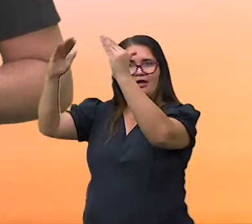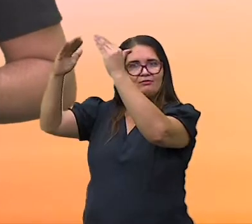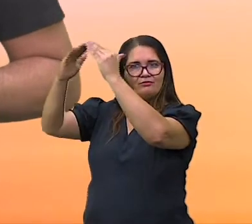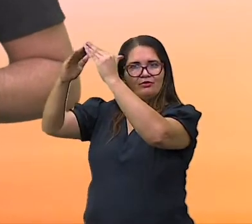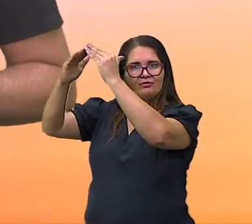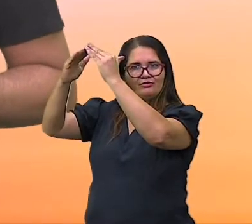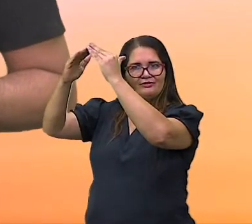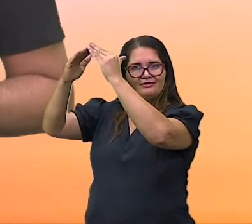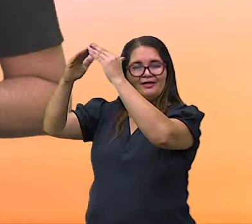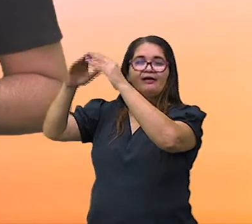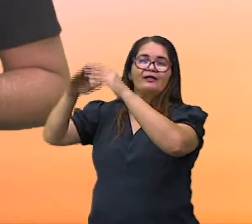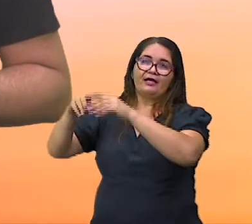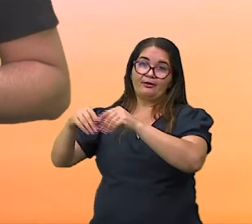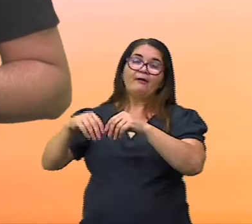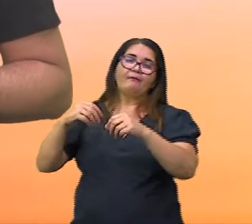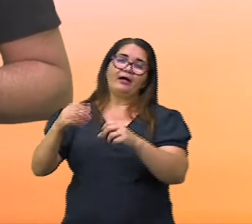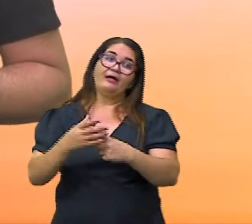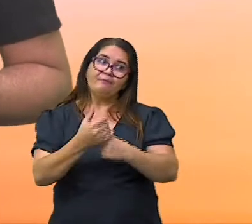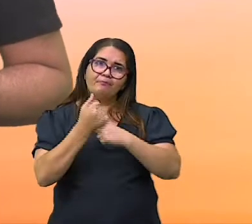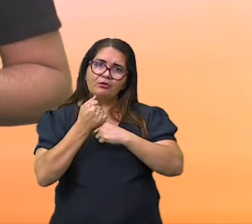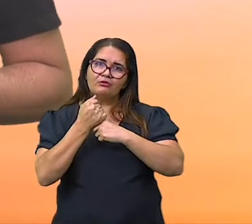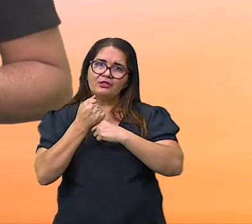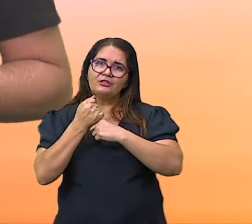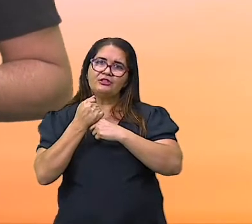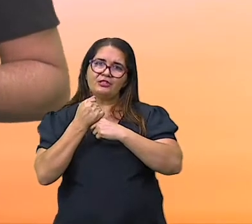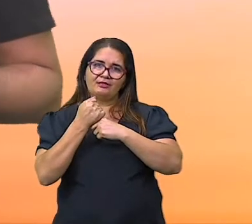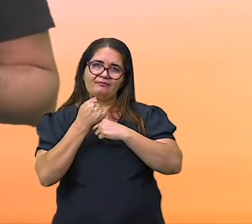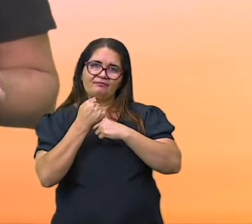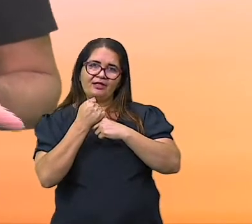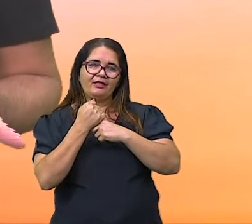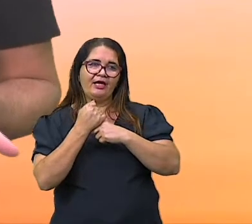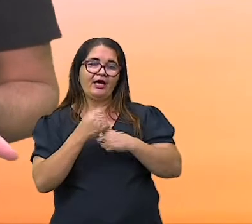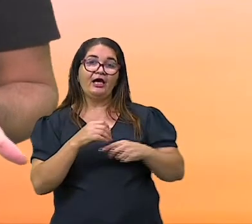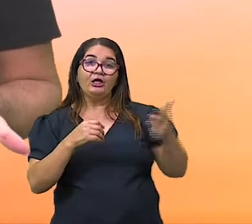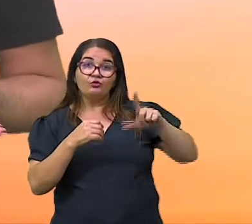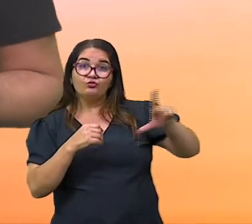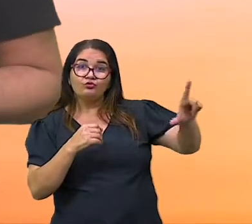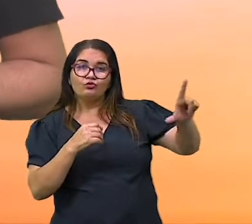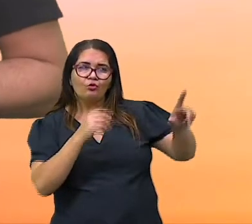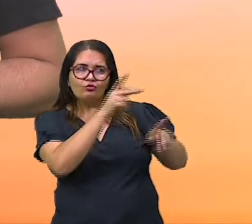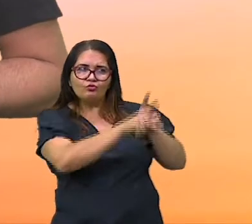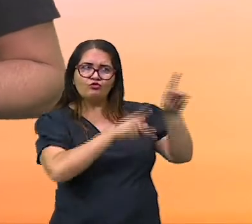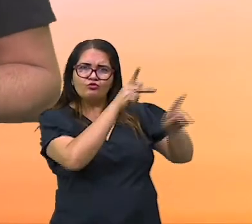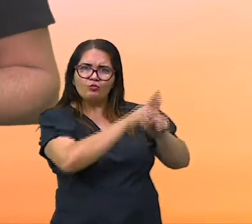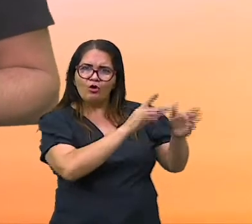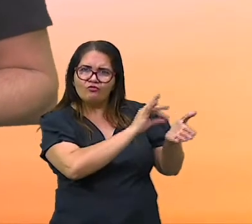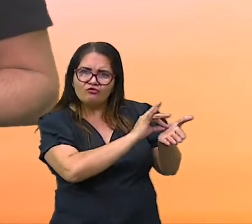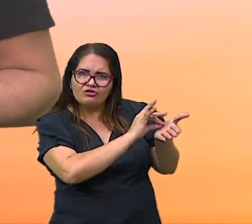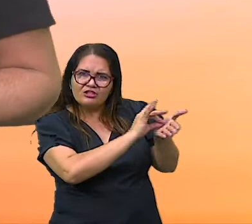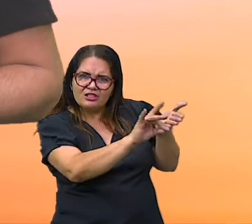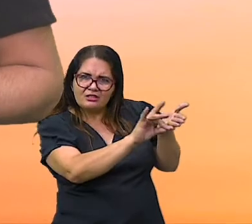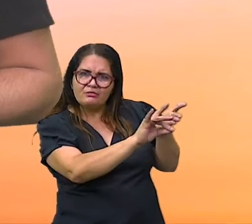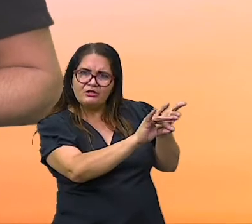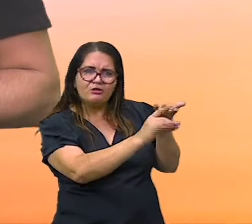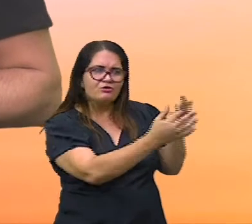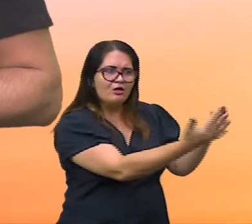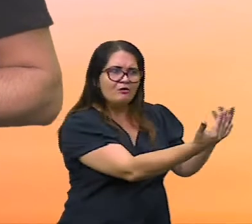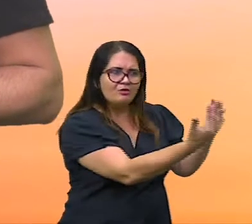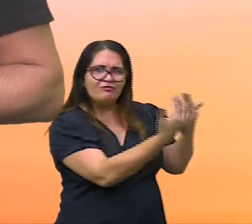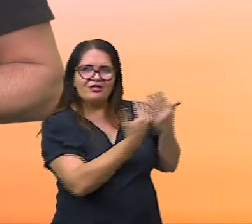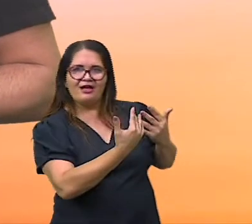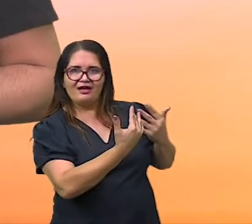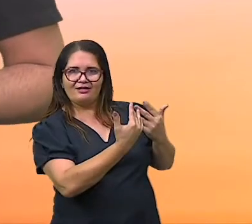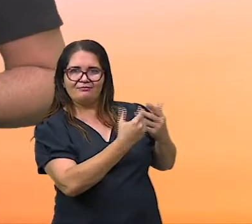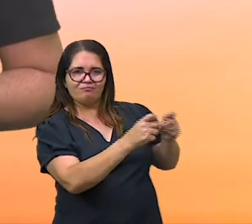Grande parte das polis possuía uma acrópole, os prédios reservados para que os homens adultos, nascidos